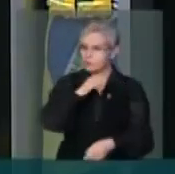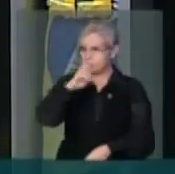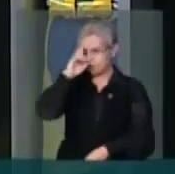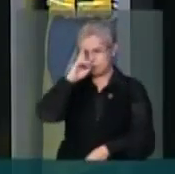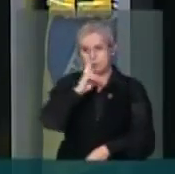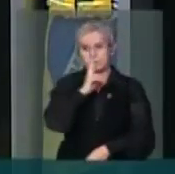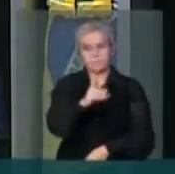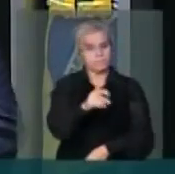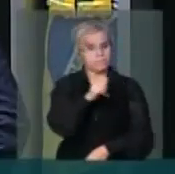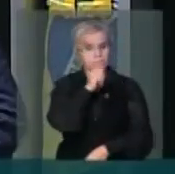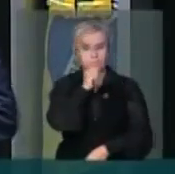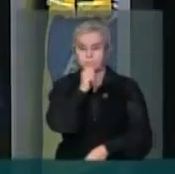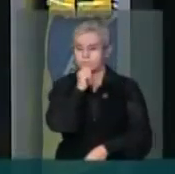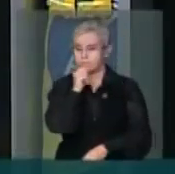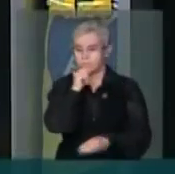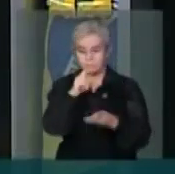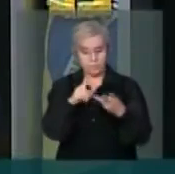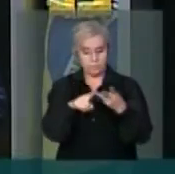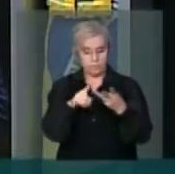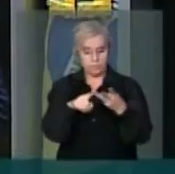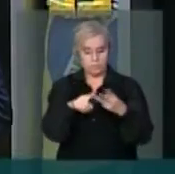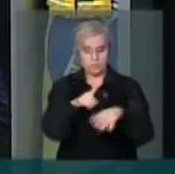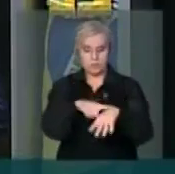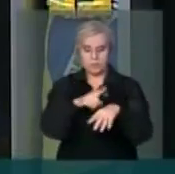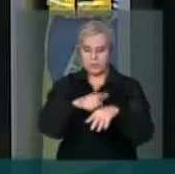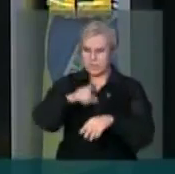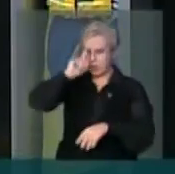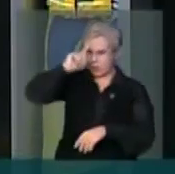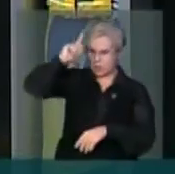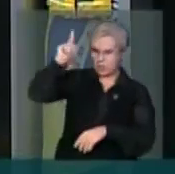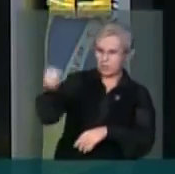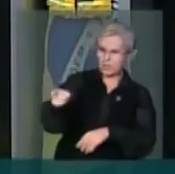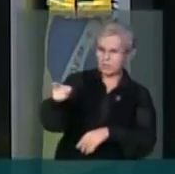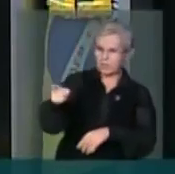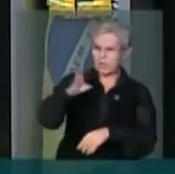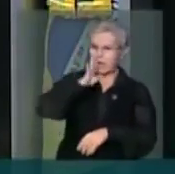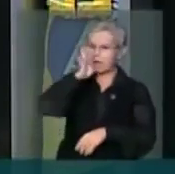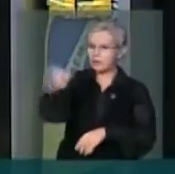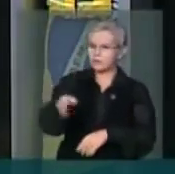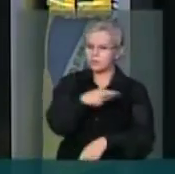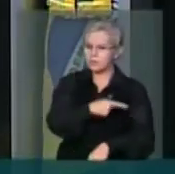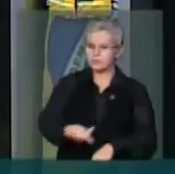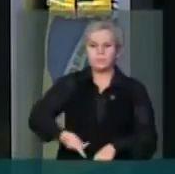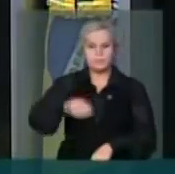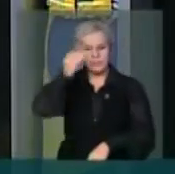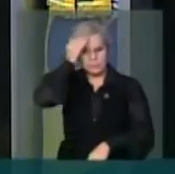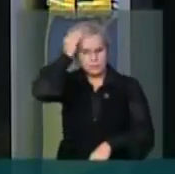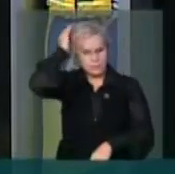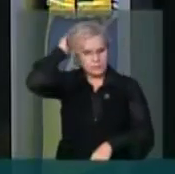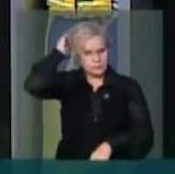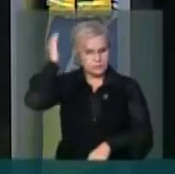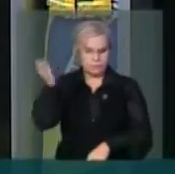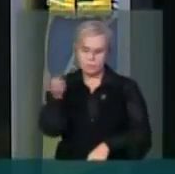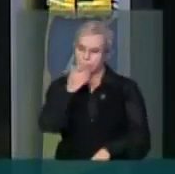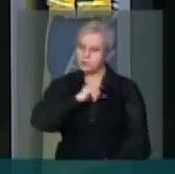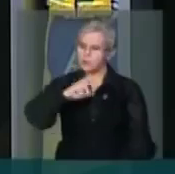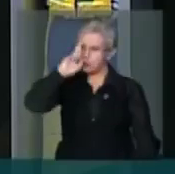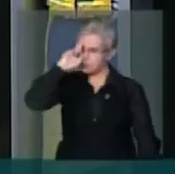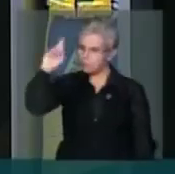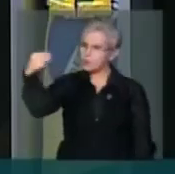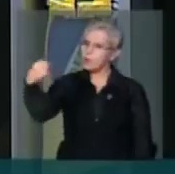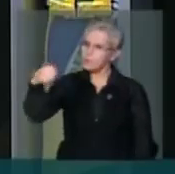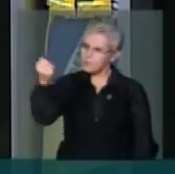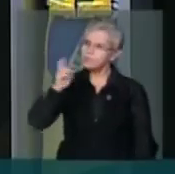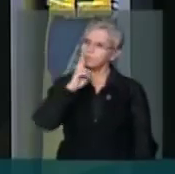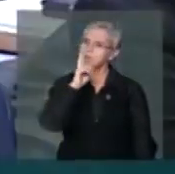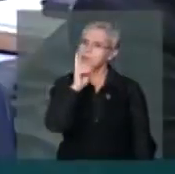terceira pergunta ao indicar o dedo como acusando o presidente Eduardo Cunha. Portanto, Vossa Excelência tem que